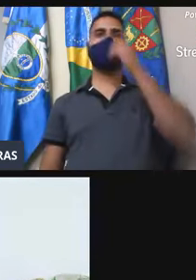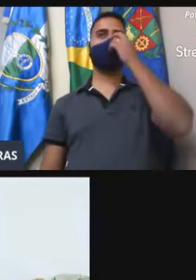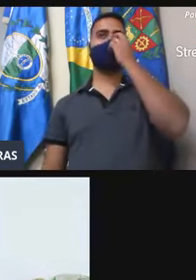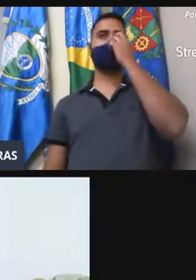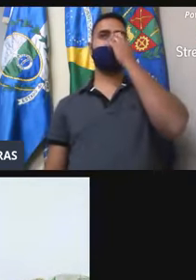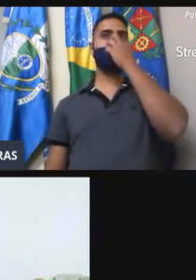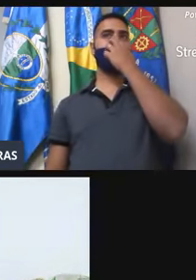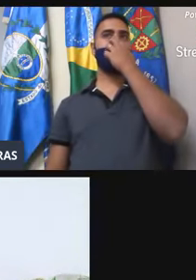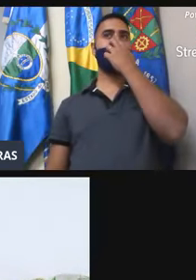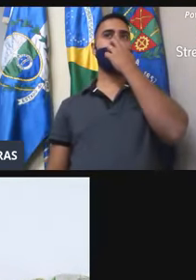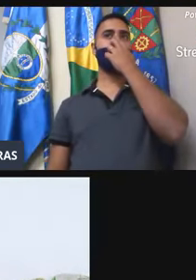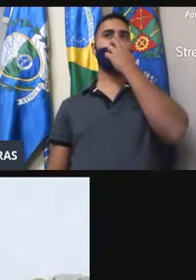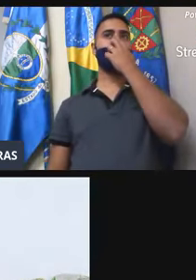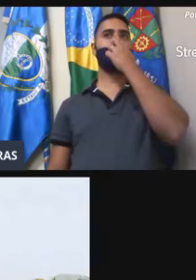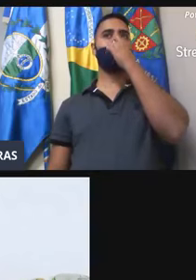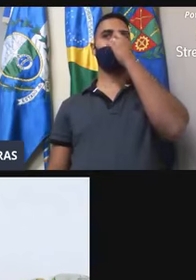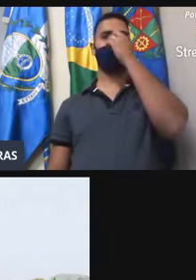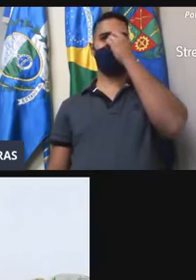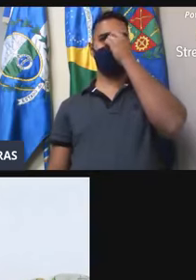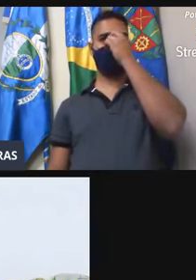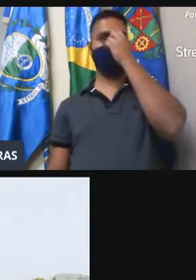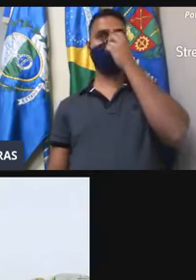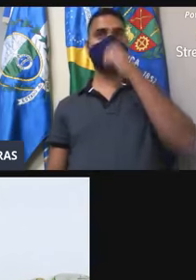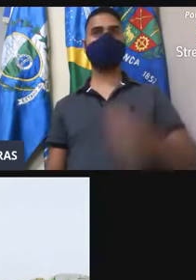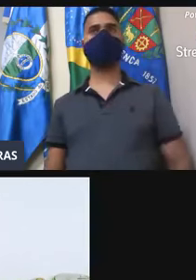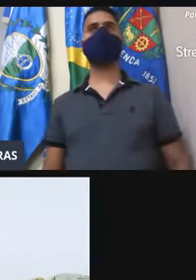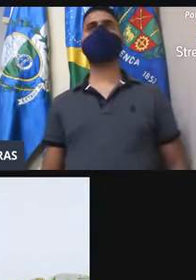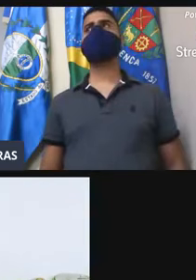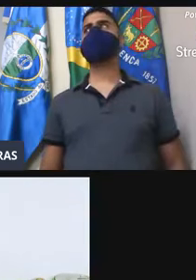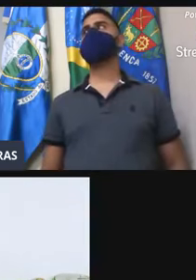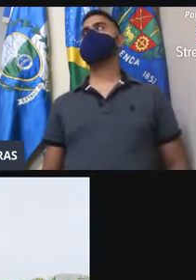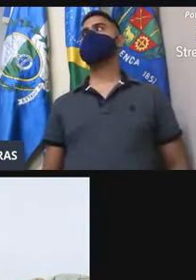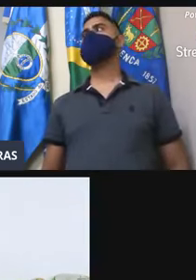Marcelo Moreira. Aprovo. Marco da Silva Marques.